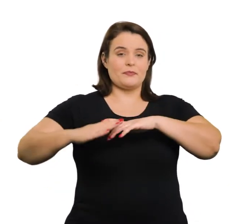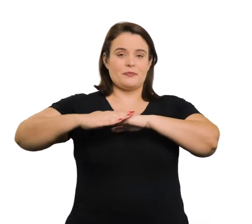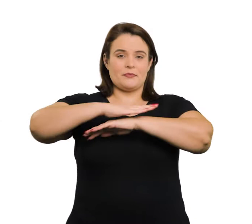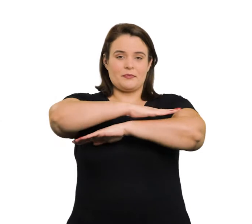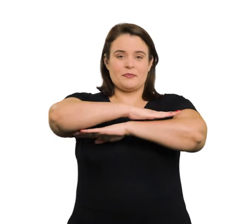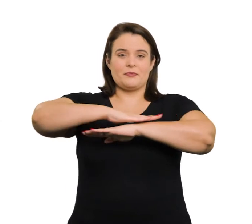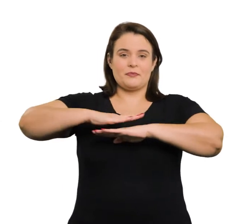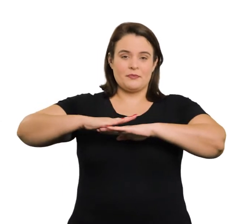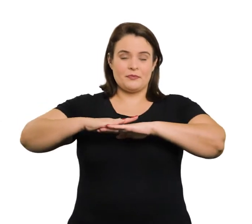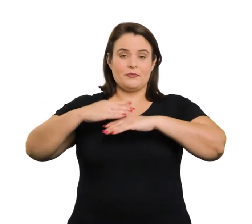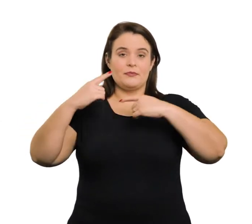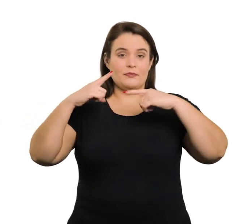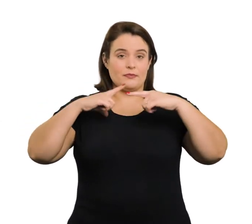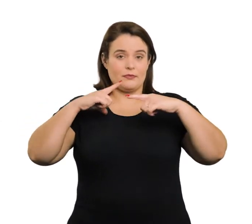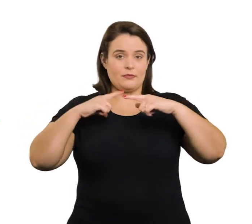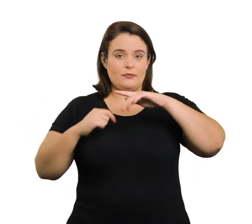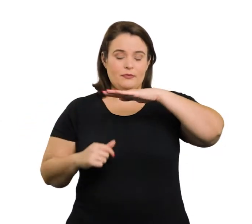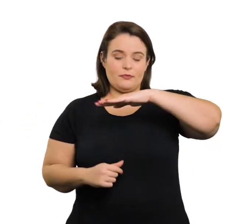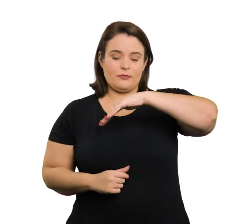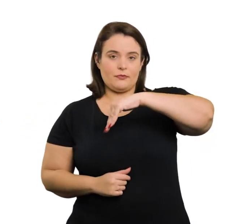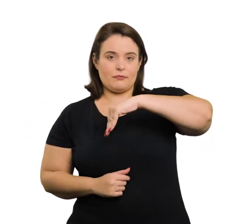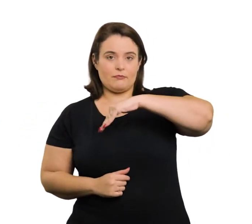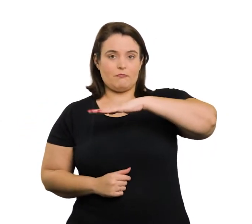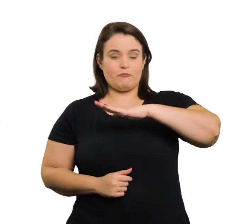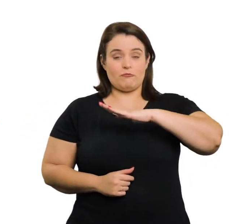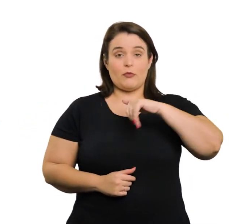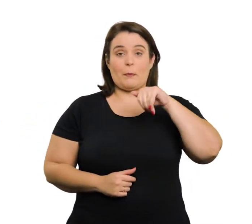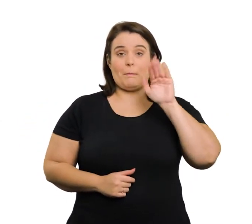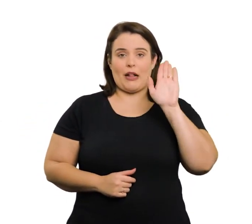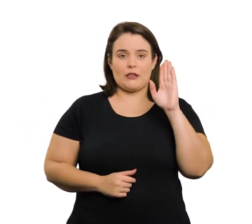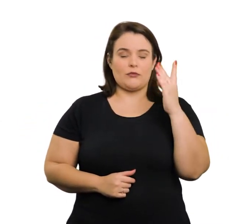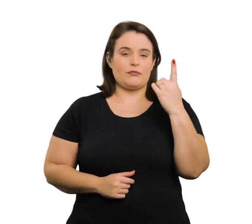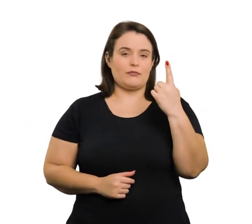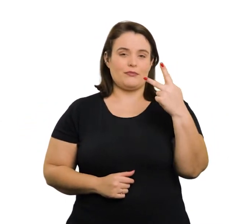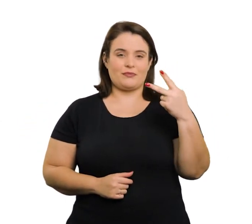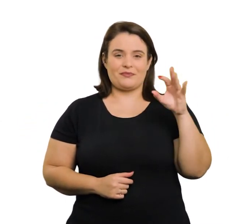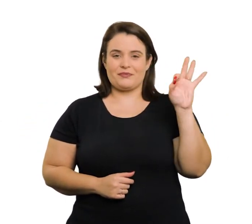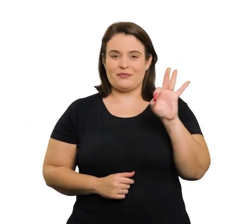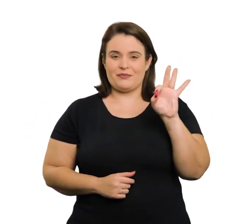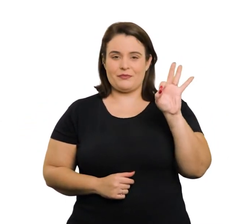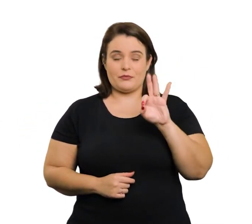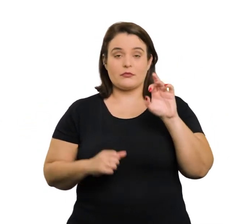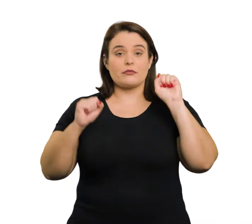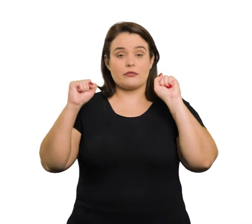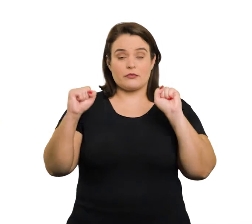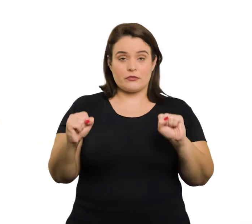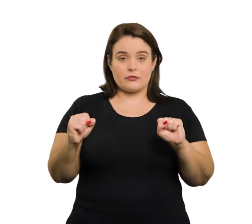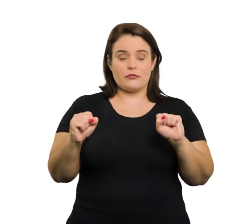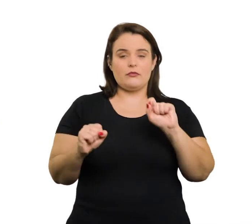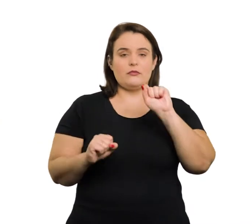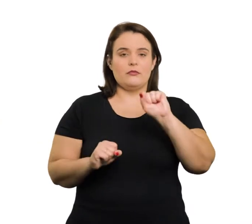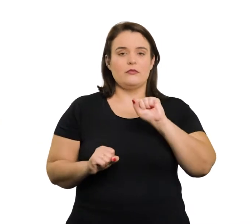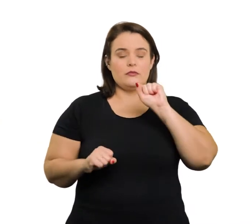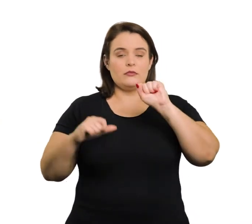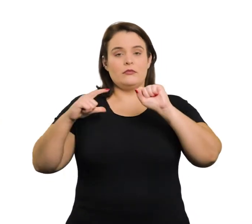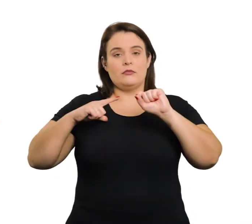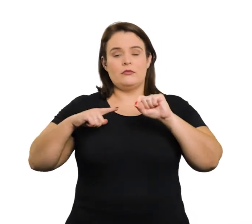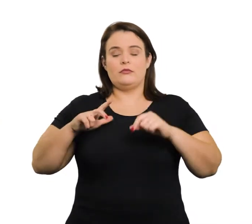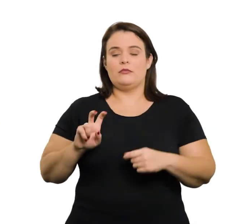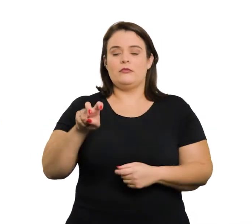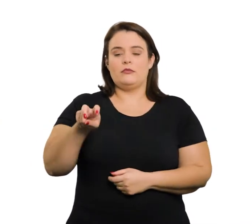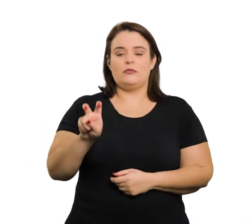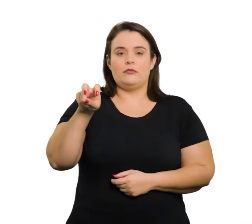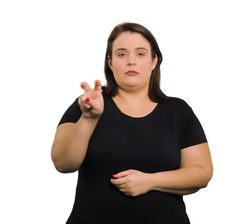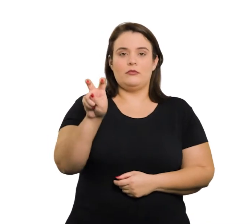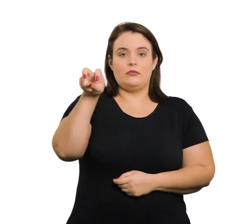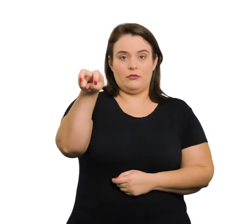situações em que as calçadas apresentem declividade longitudinal superior a 12%, poderão ser implantados